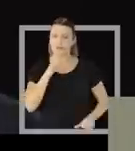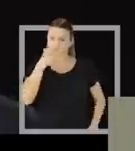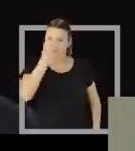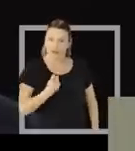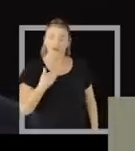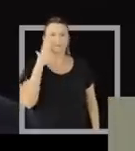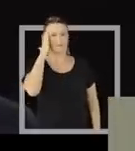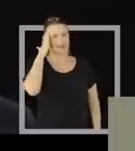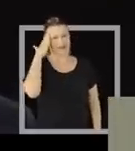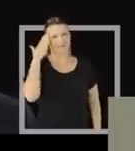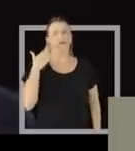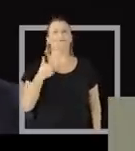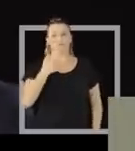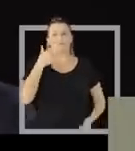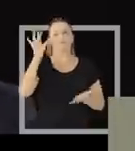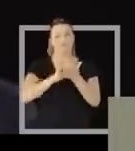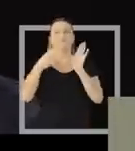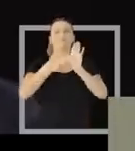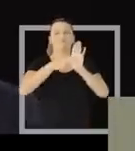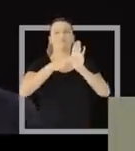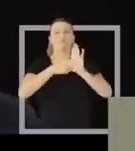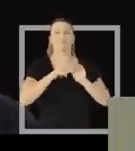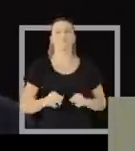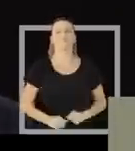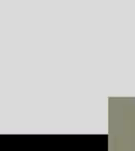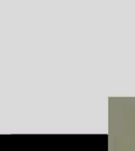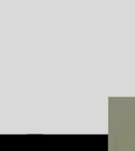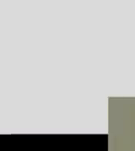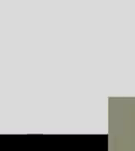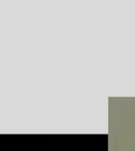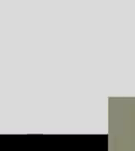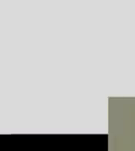mudar. Quem me conhece sabe, aqui tem palavra.